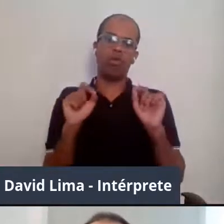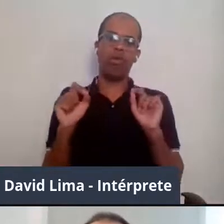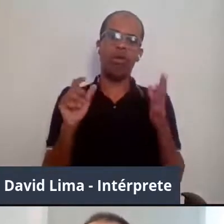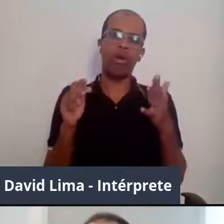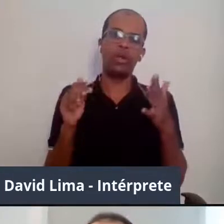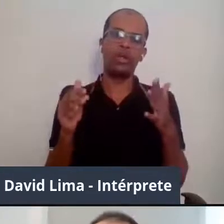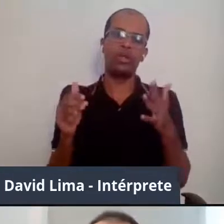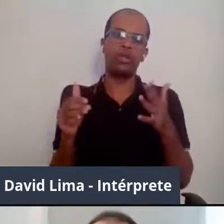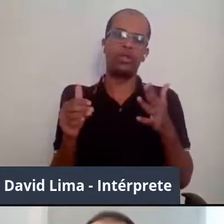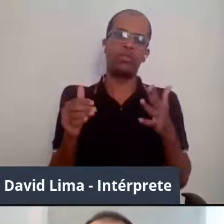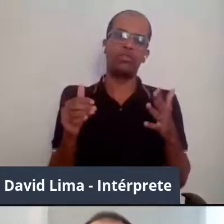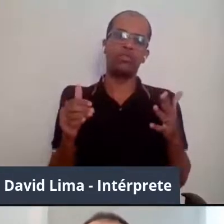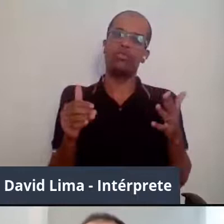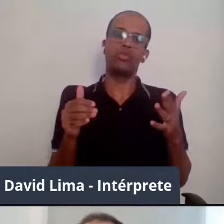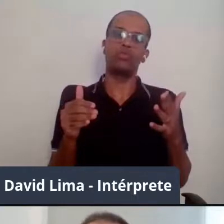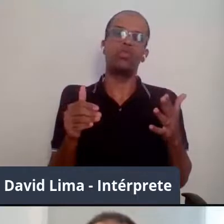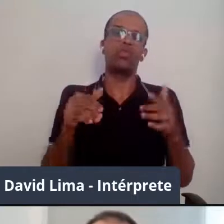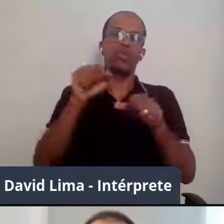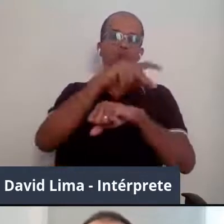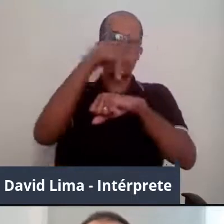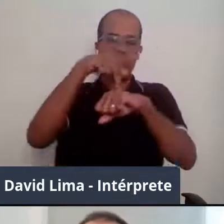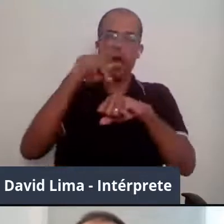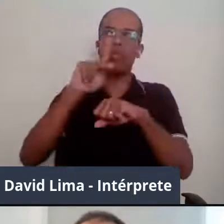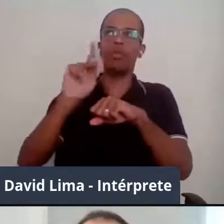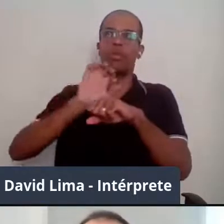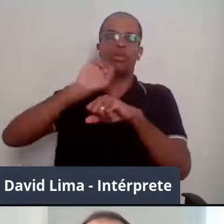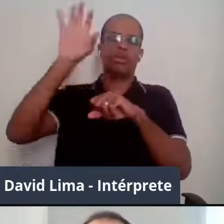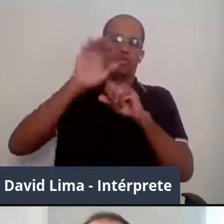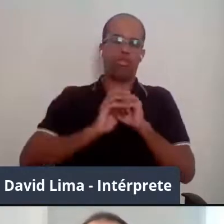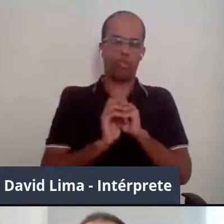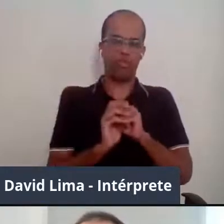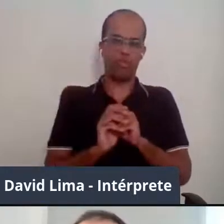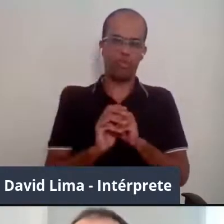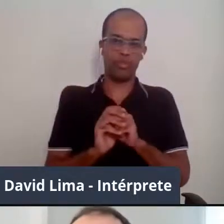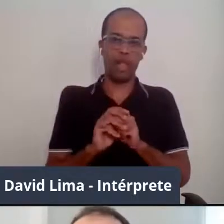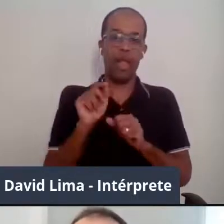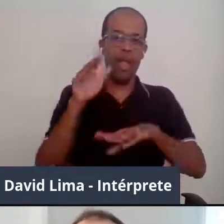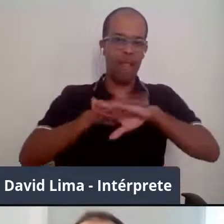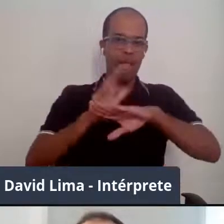estrangeiro. Ela fez um trabalho muito bom, que não vou queimar